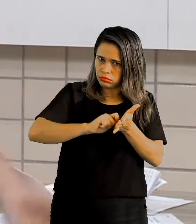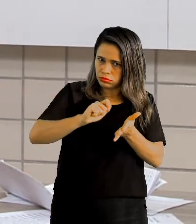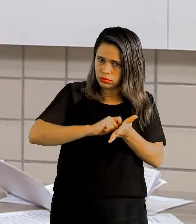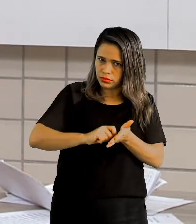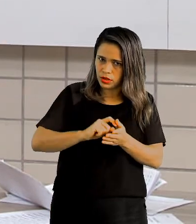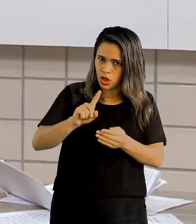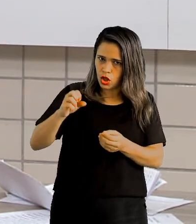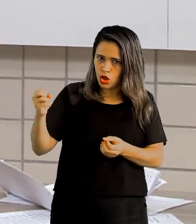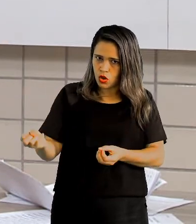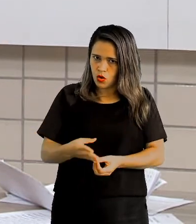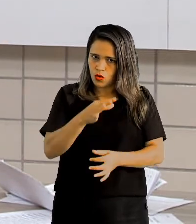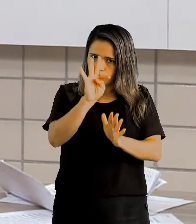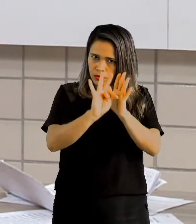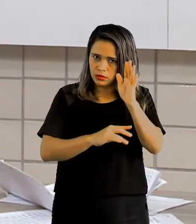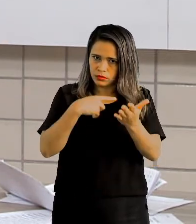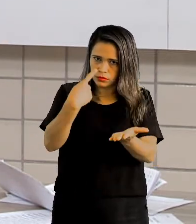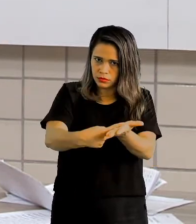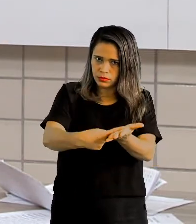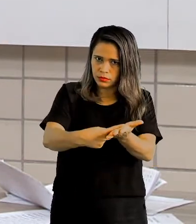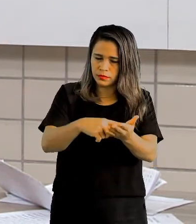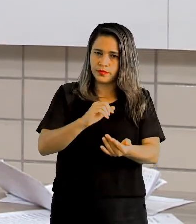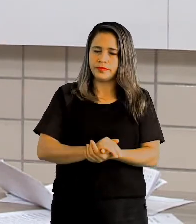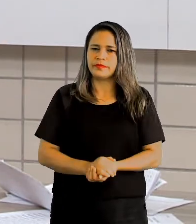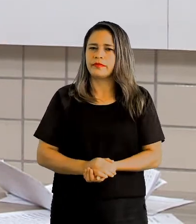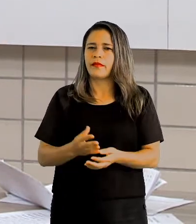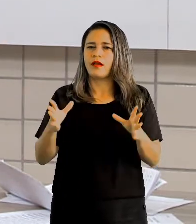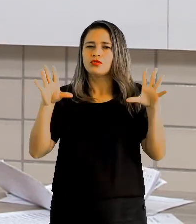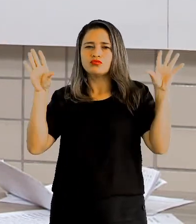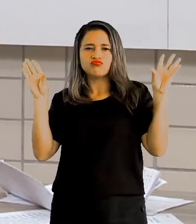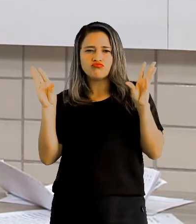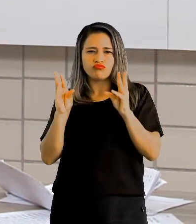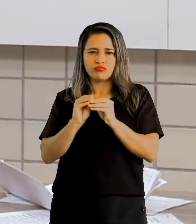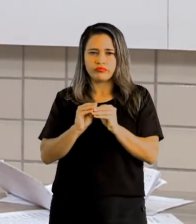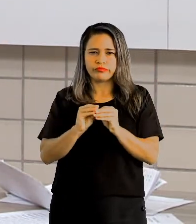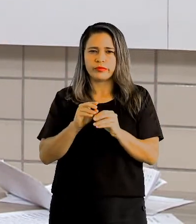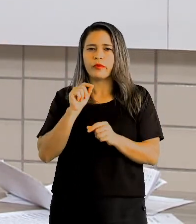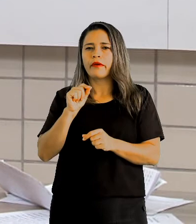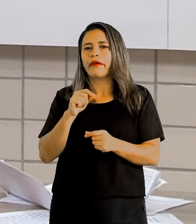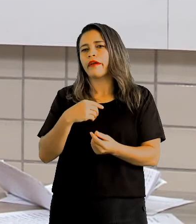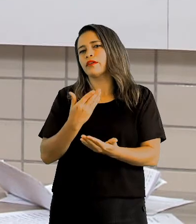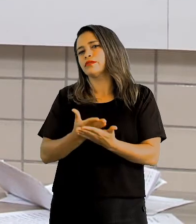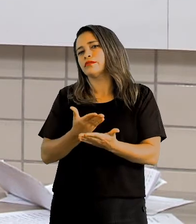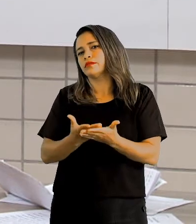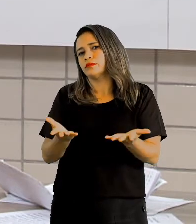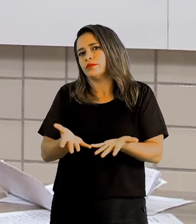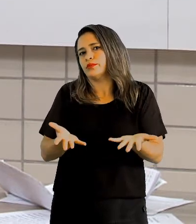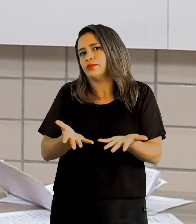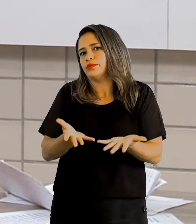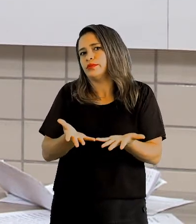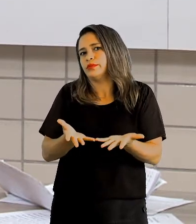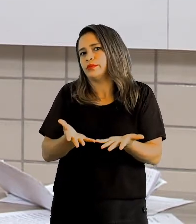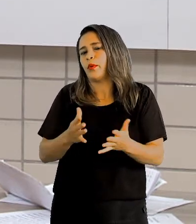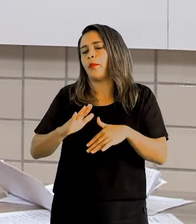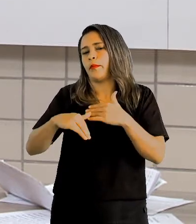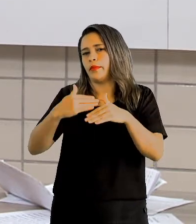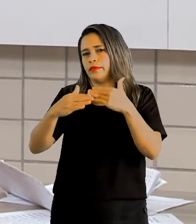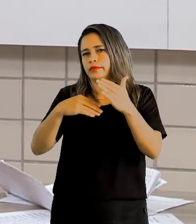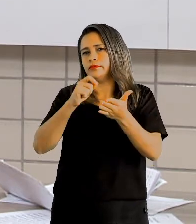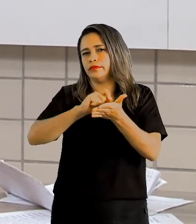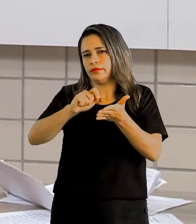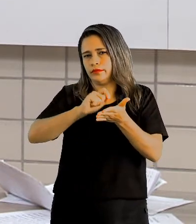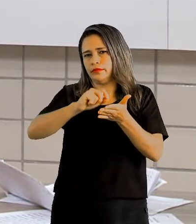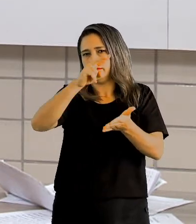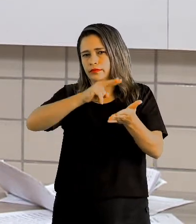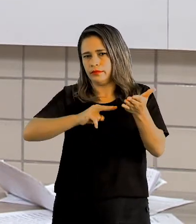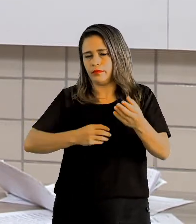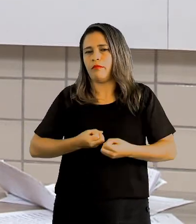novo texto. Combinado? Então, só resumindo, o que nós trabalhamos hoje? Nós trabalhamos o processo de leitura escrita, trabalhamos